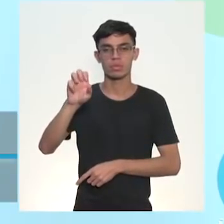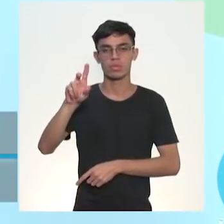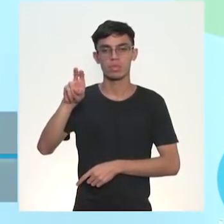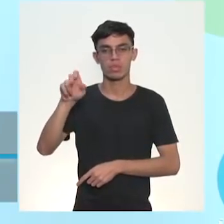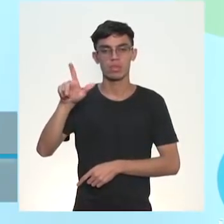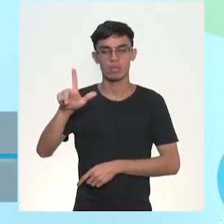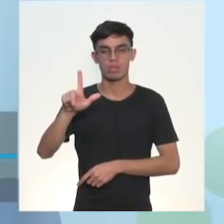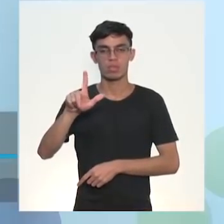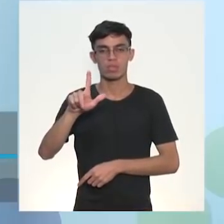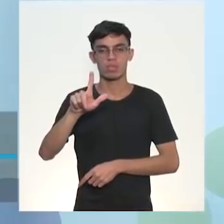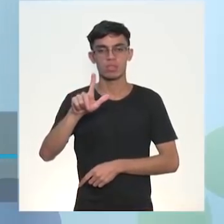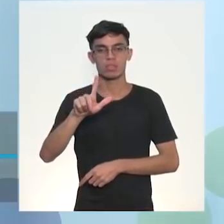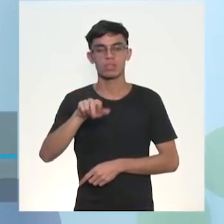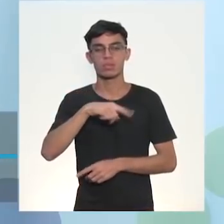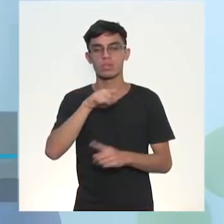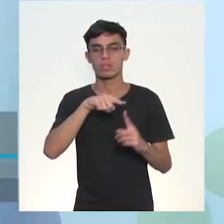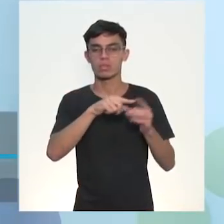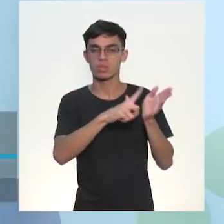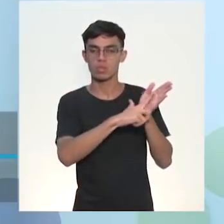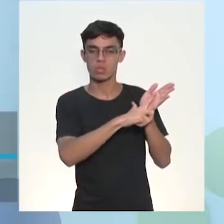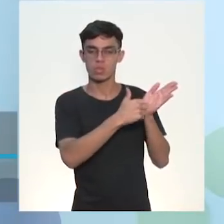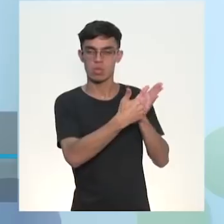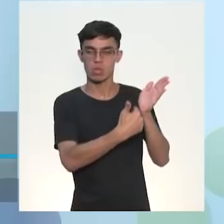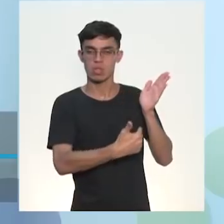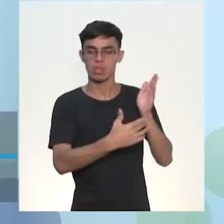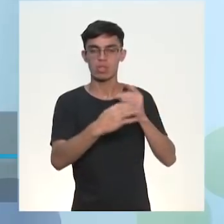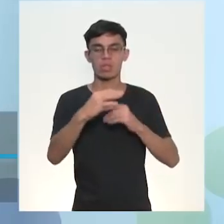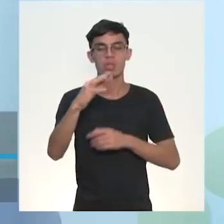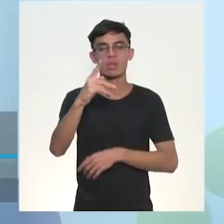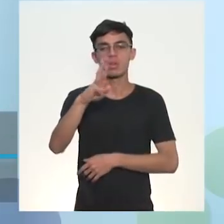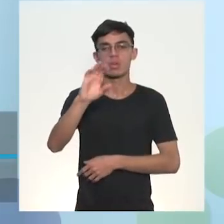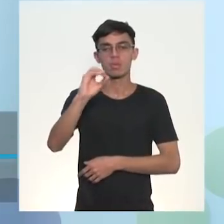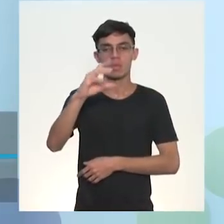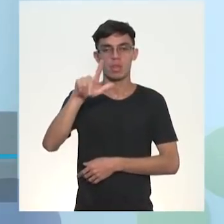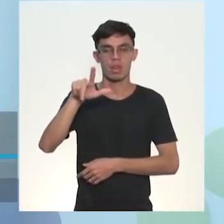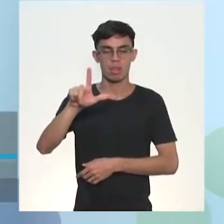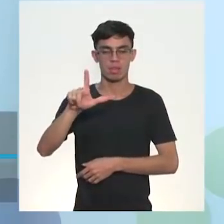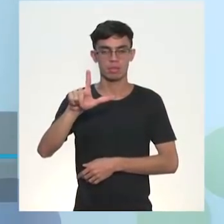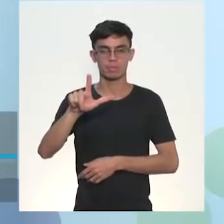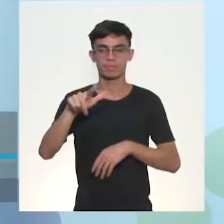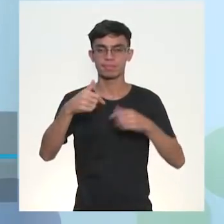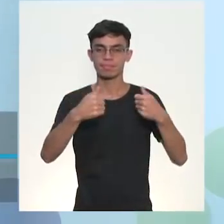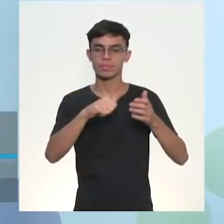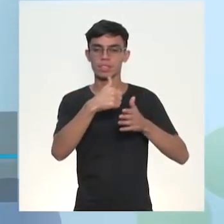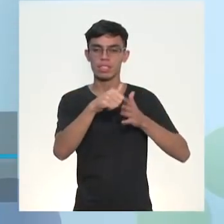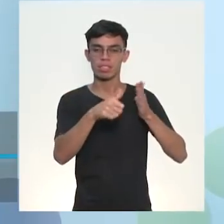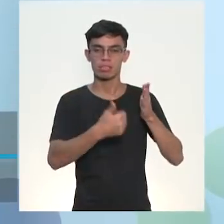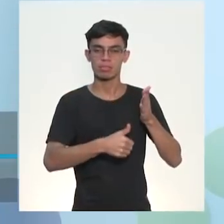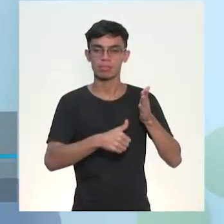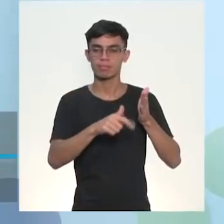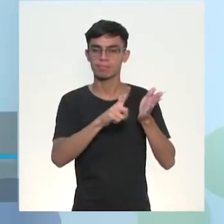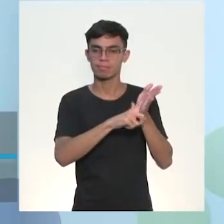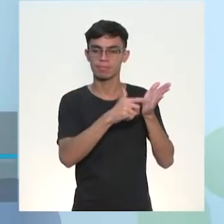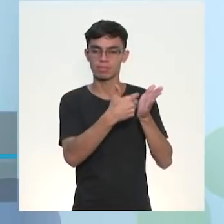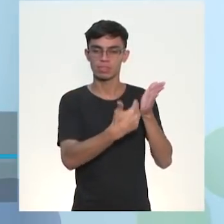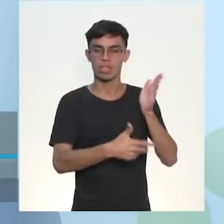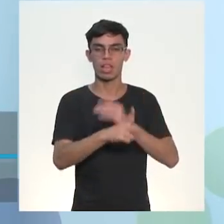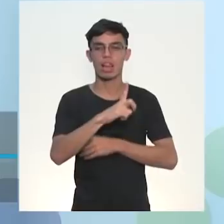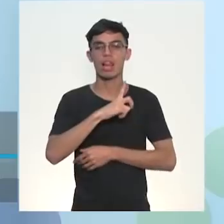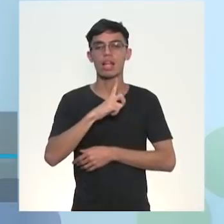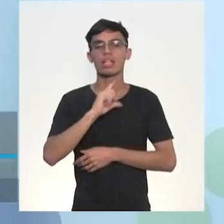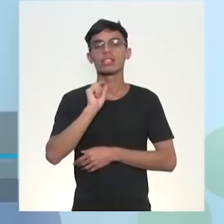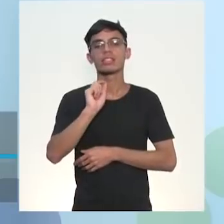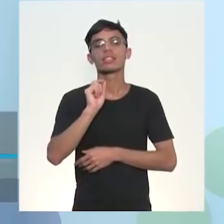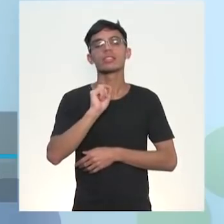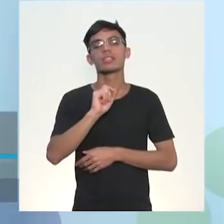desse selo aí. Sim, gente, a gente tem que usar o selo Procel, tem que analisar para esse selo garantir que a gente tenha o